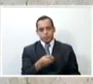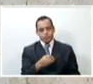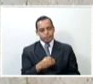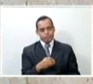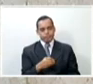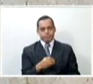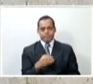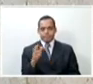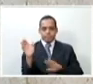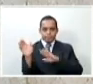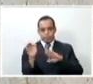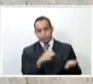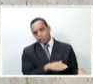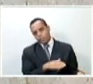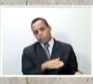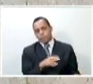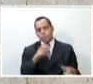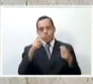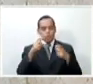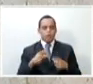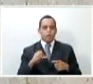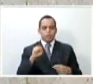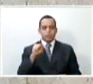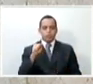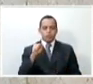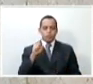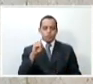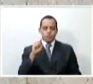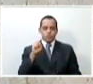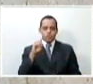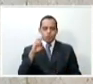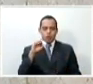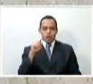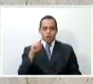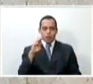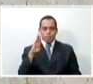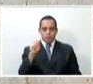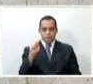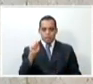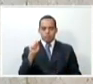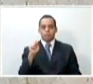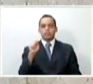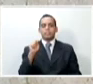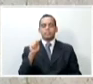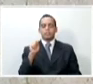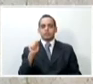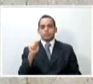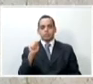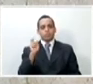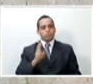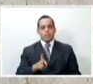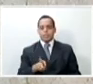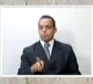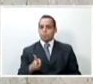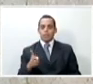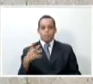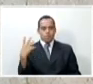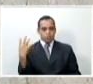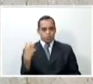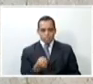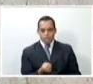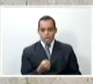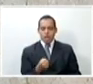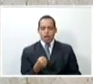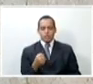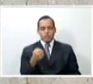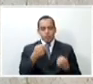de Sorocaba, foi morto por homens encapuçados no dia 14 de fevereiro. Mesma coisa, estava aposentado, em frente a uma